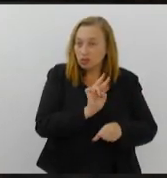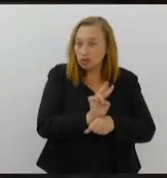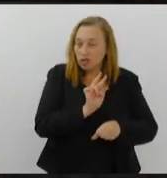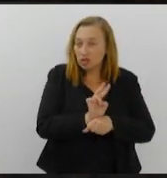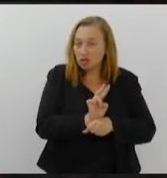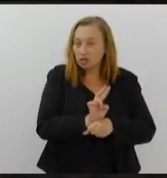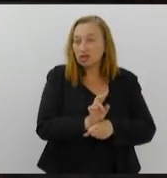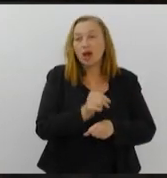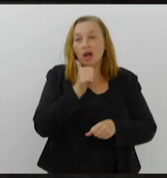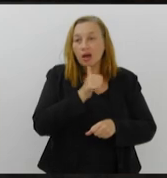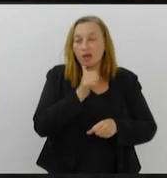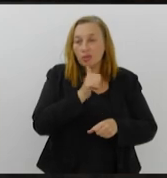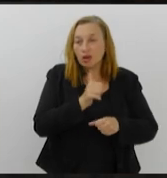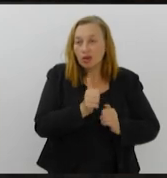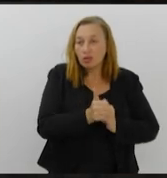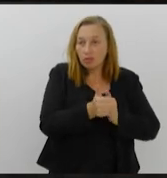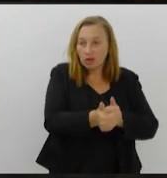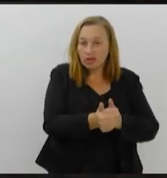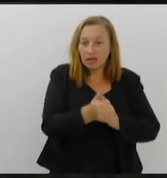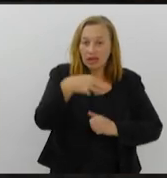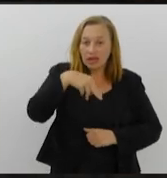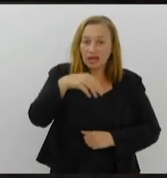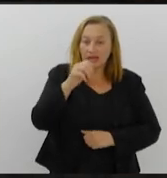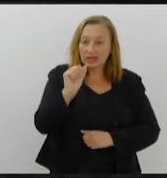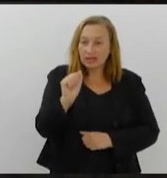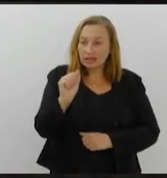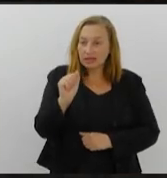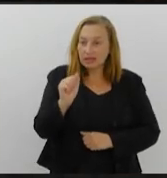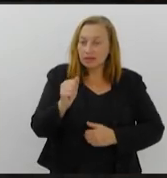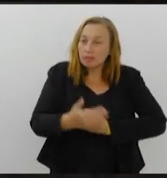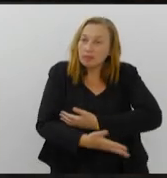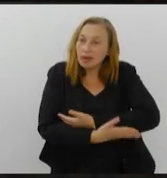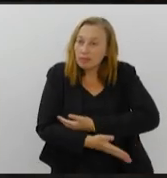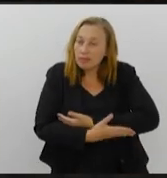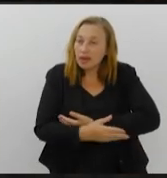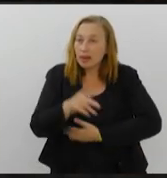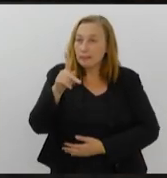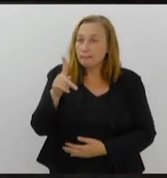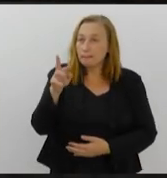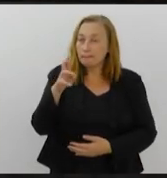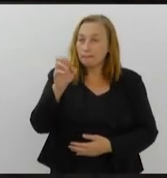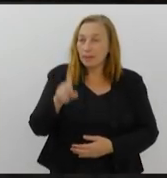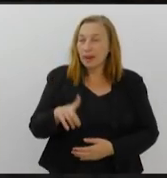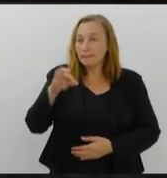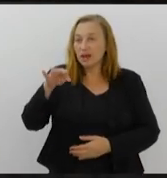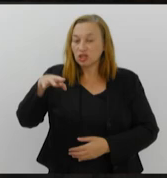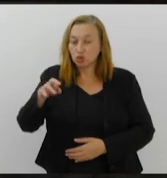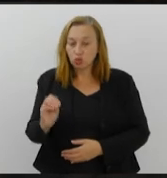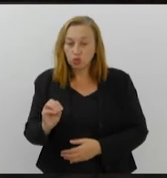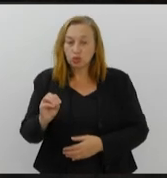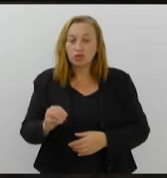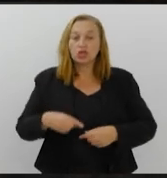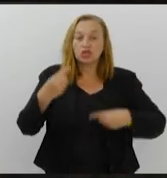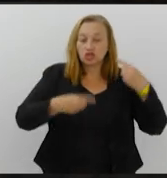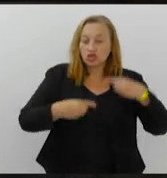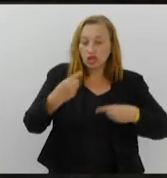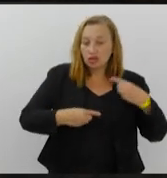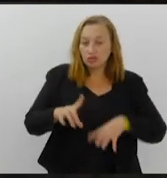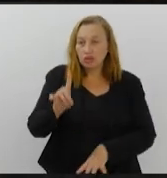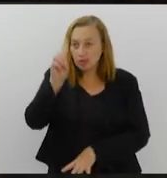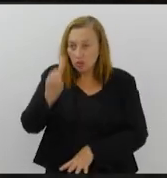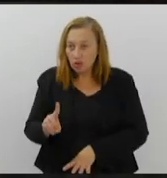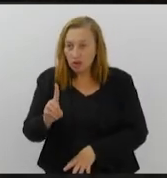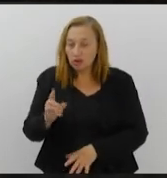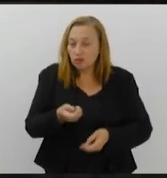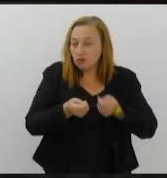mães acompanhadas de nascituro, pendente de pareceres das comissões de Constituição e Justiça, de Saúde, Defesa do Direito da Mulher, de